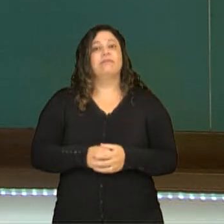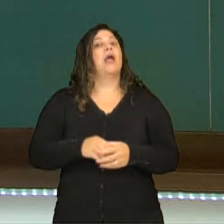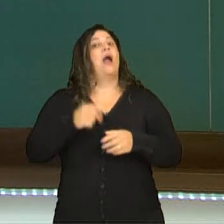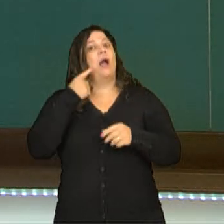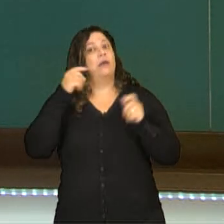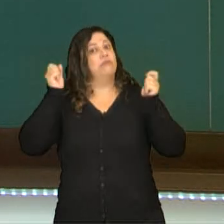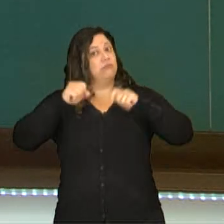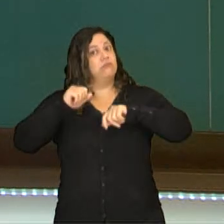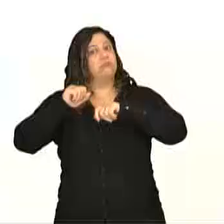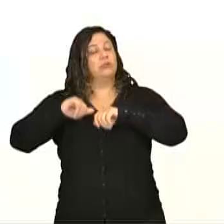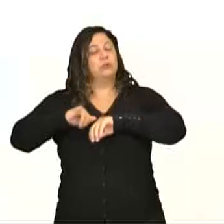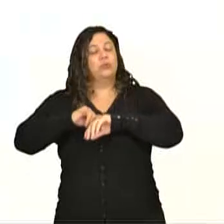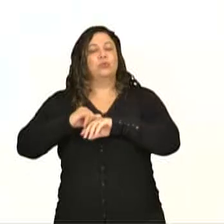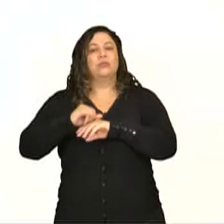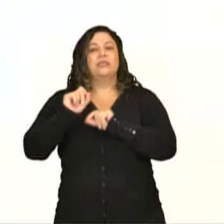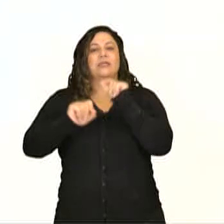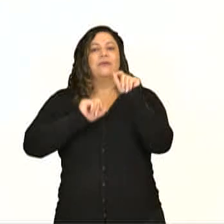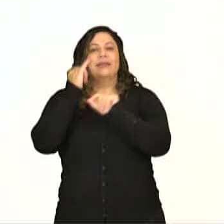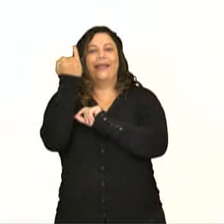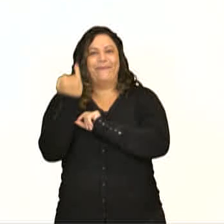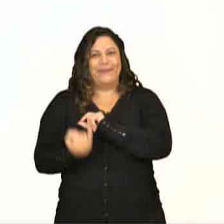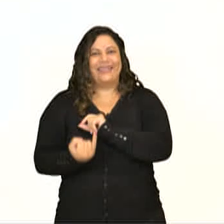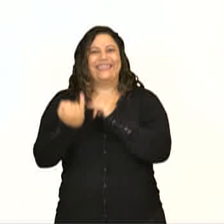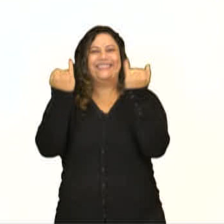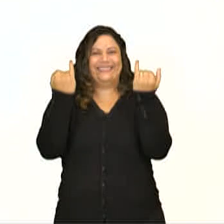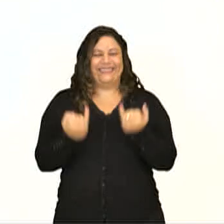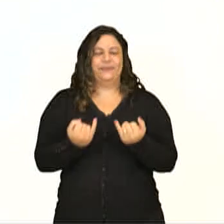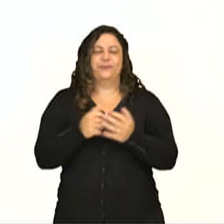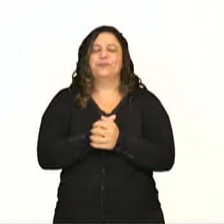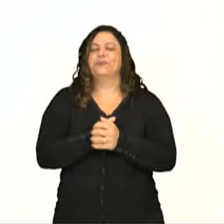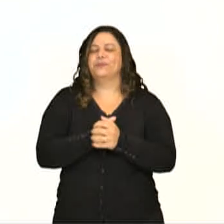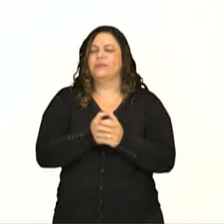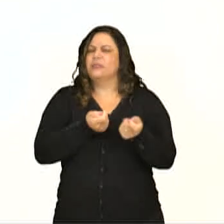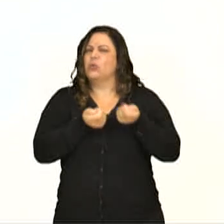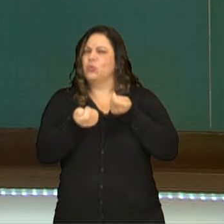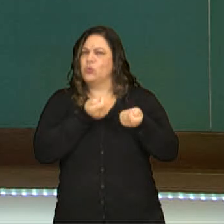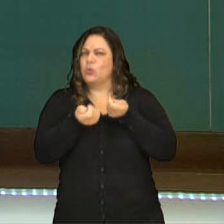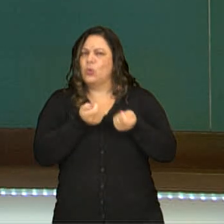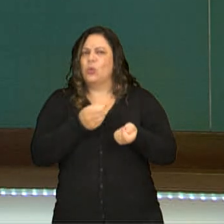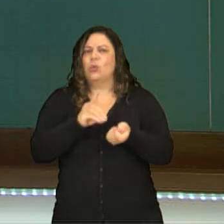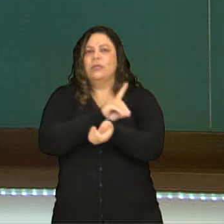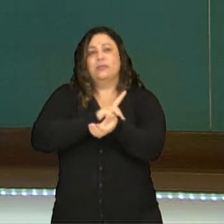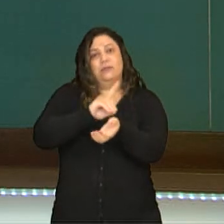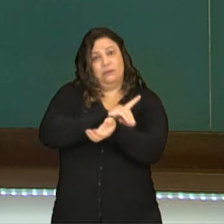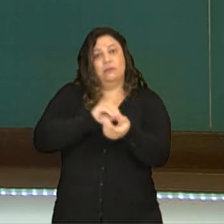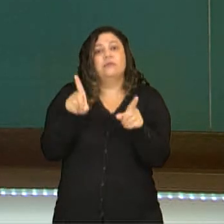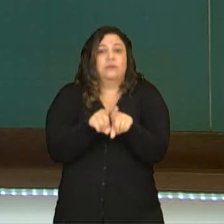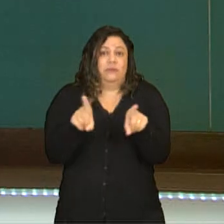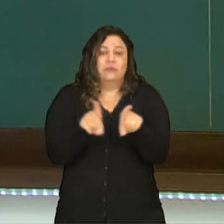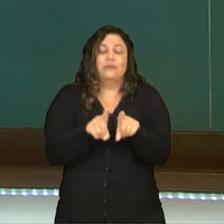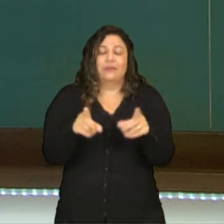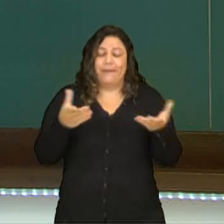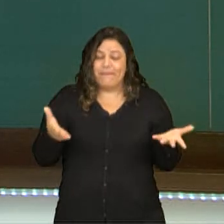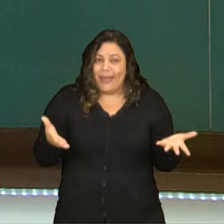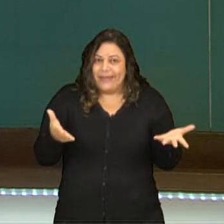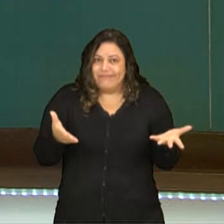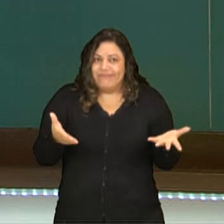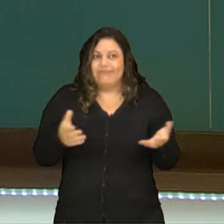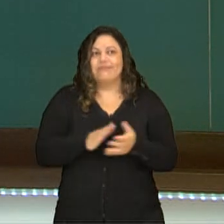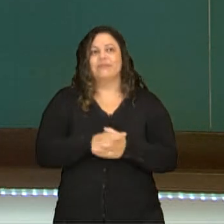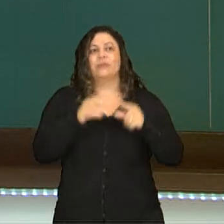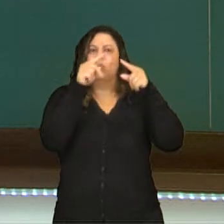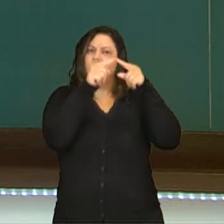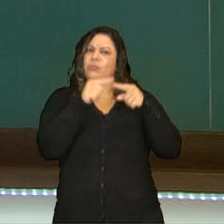emagrecer. Contribui para o controle de diabetes. Sabia disso? Pois é, eu não sabia disso. Porque é uma combinação